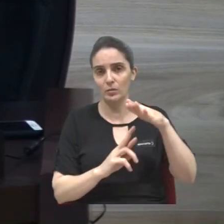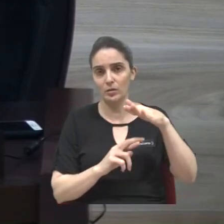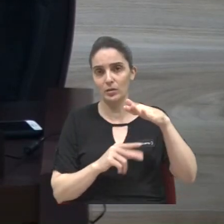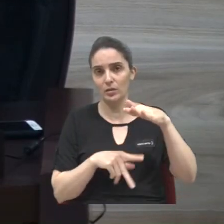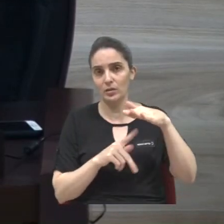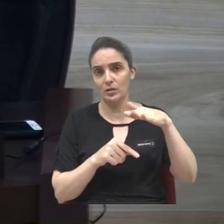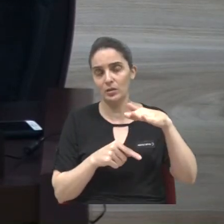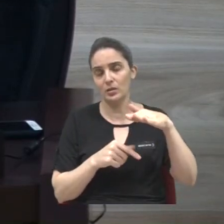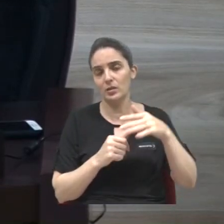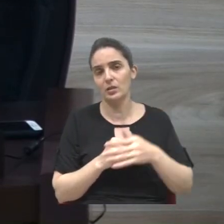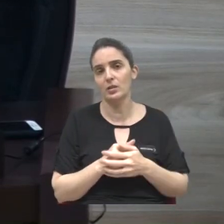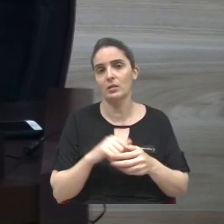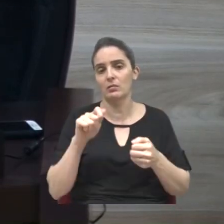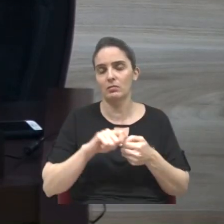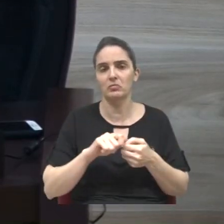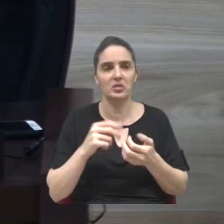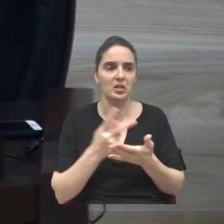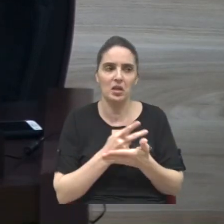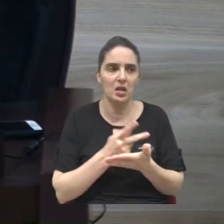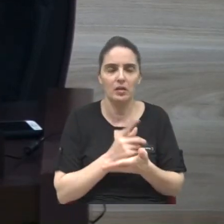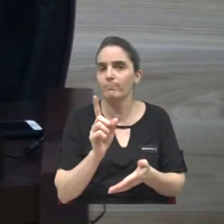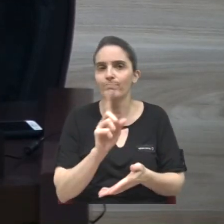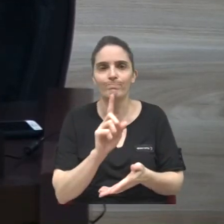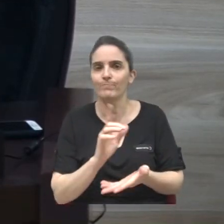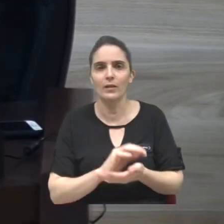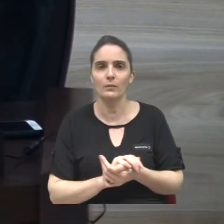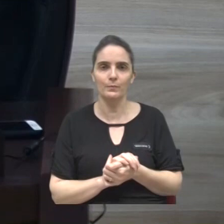procedimento irregular, nem que o eliminador de ar